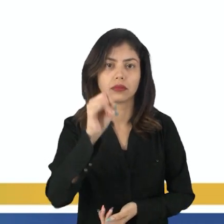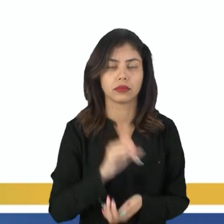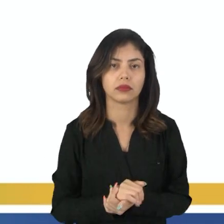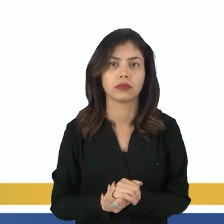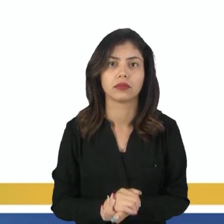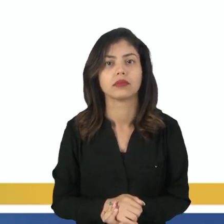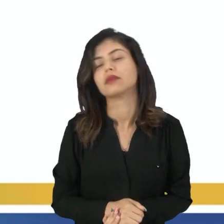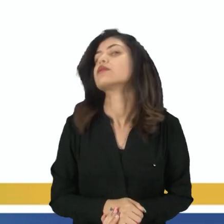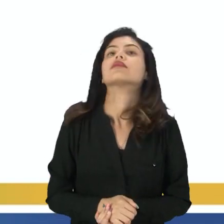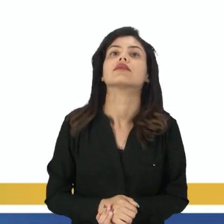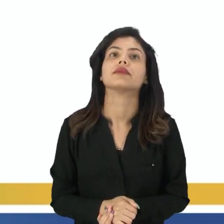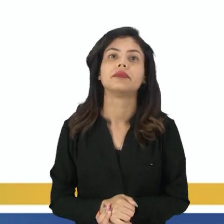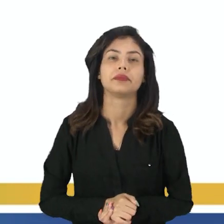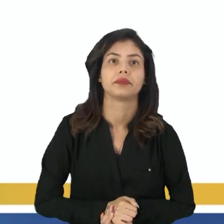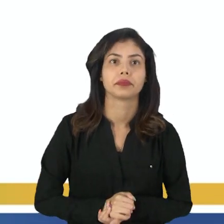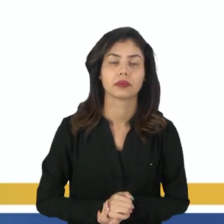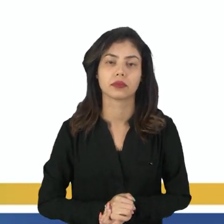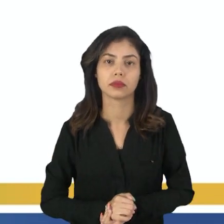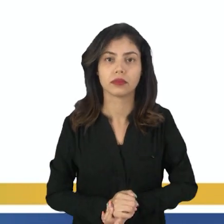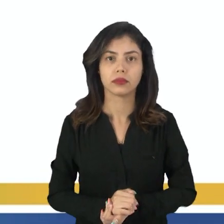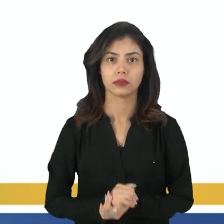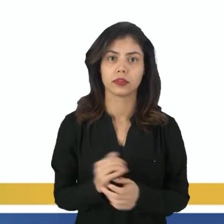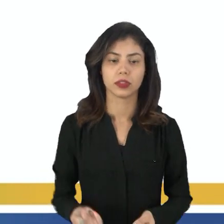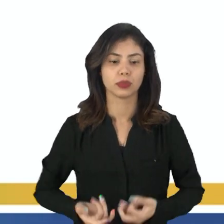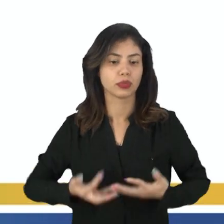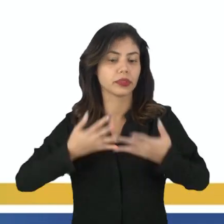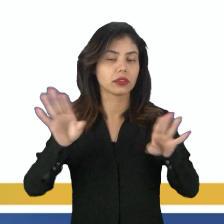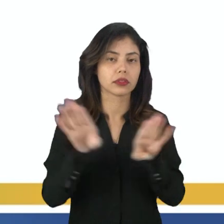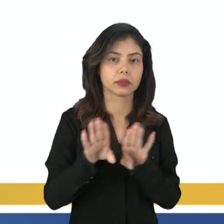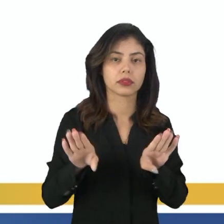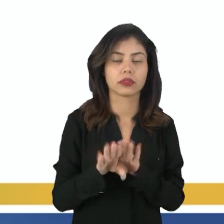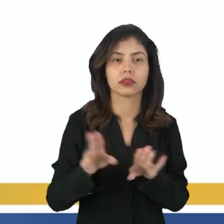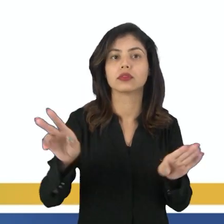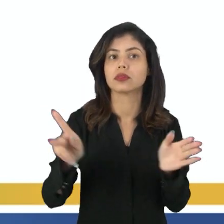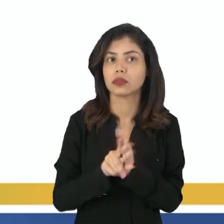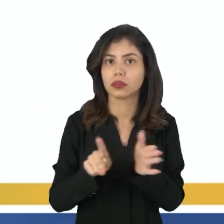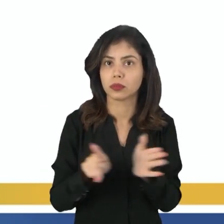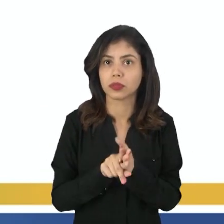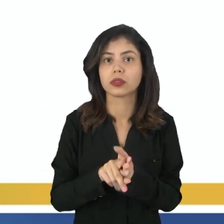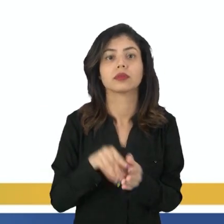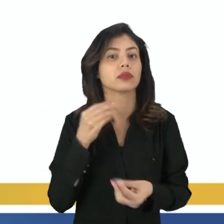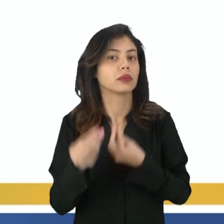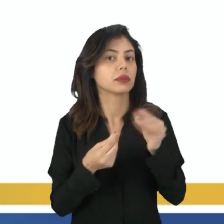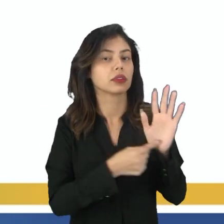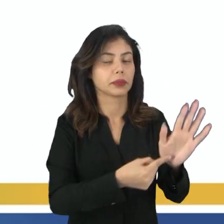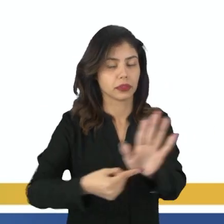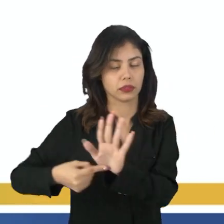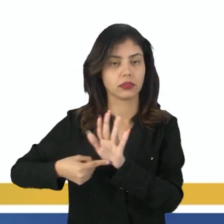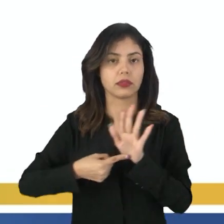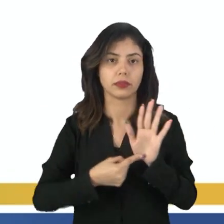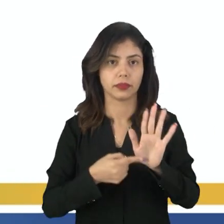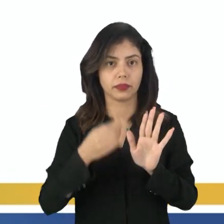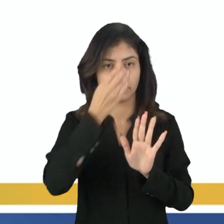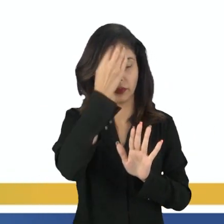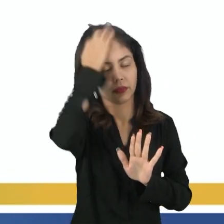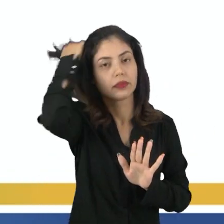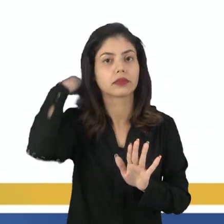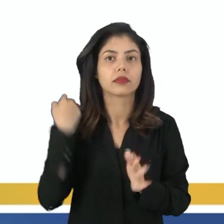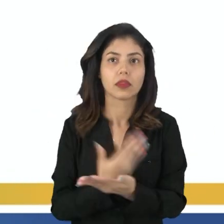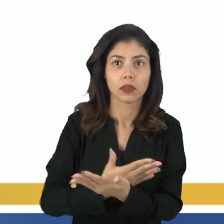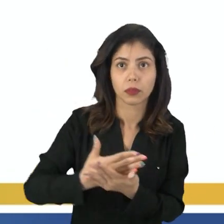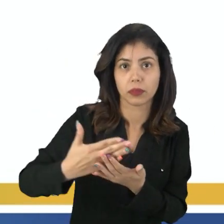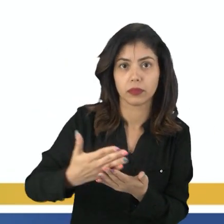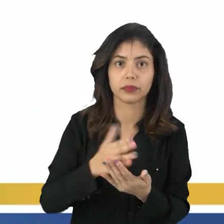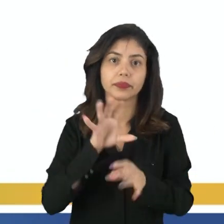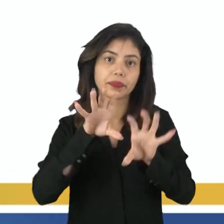nessa procissão, né, nessa festividade e, de uma certa forma, uma representação, dando